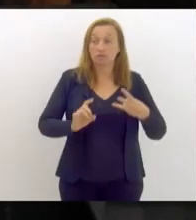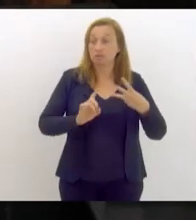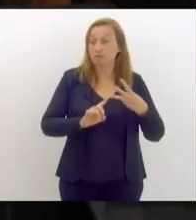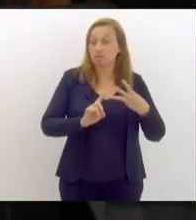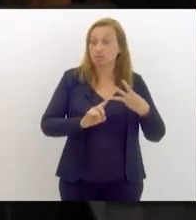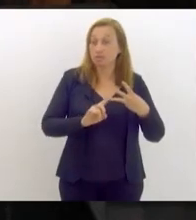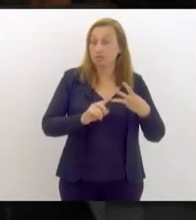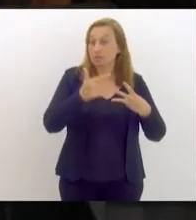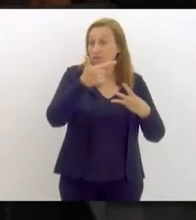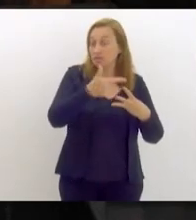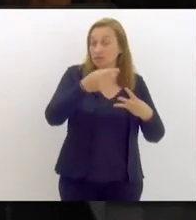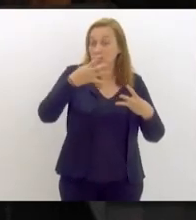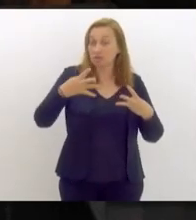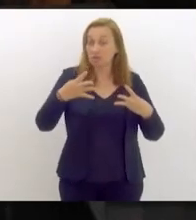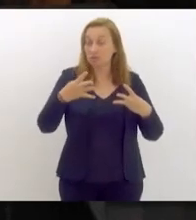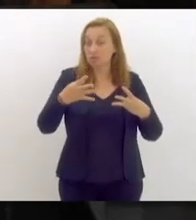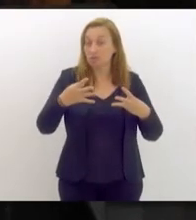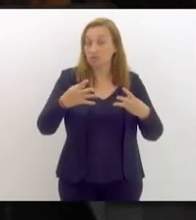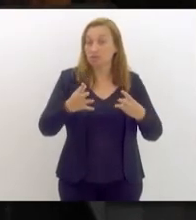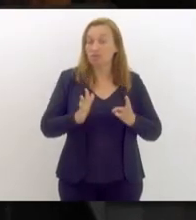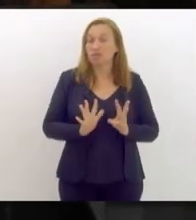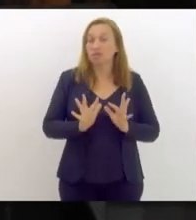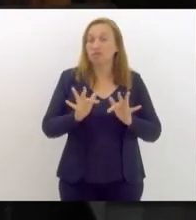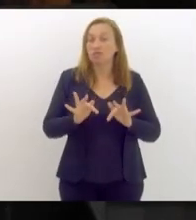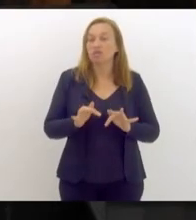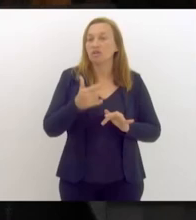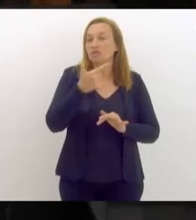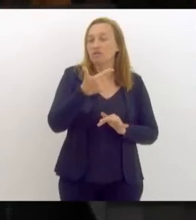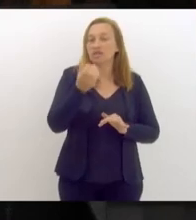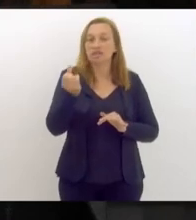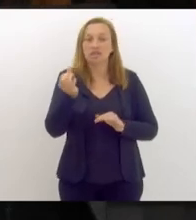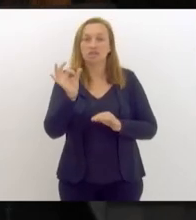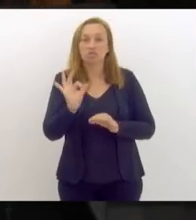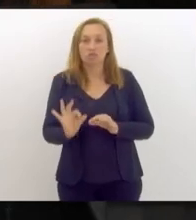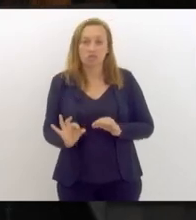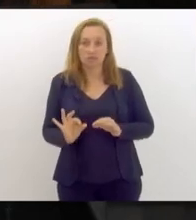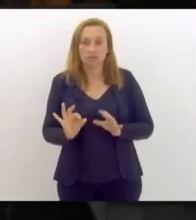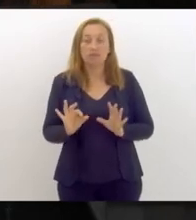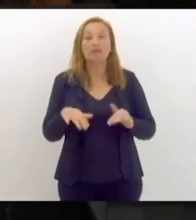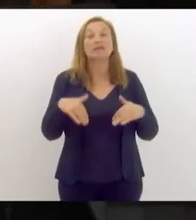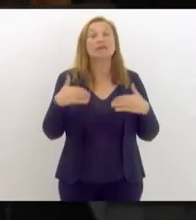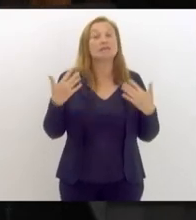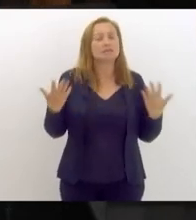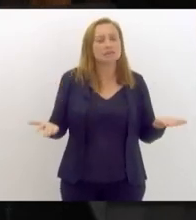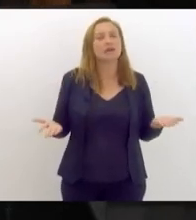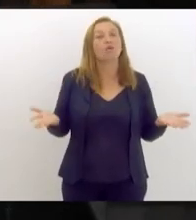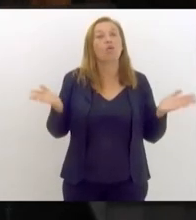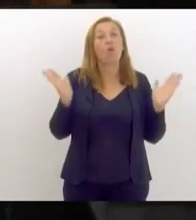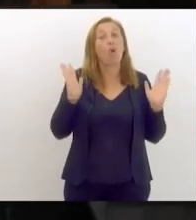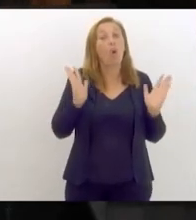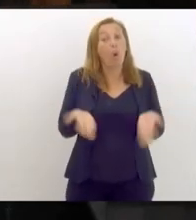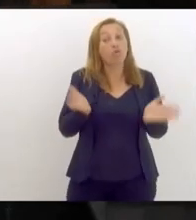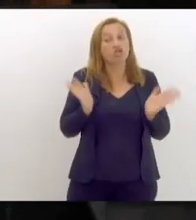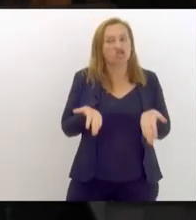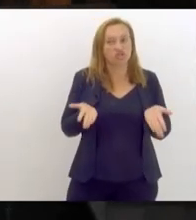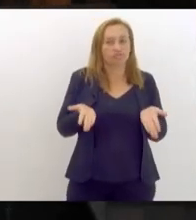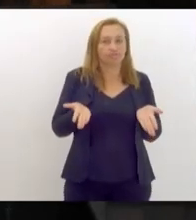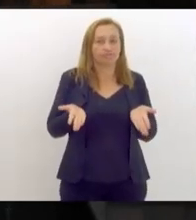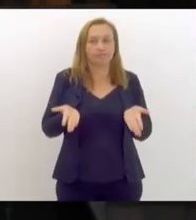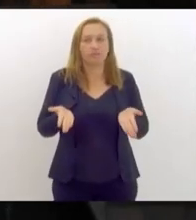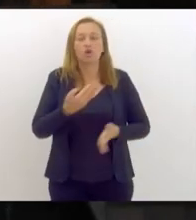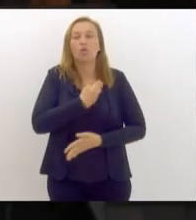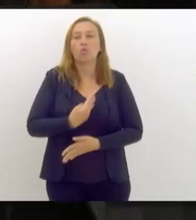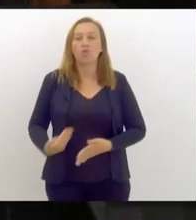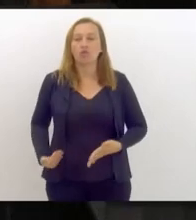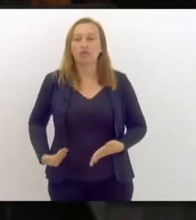aquilo que completar os 26%. Então a partir de hoje o